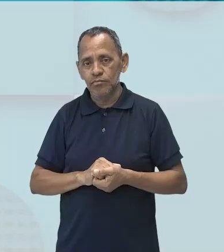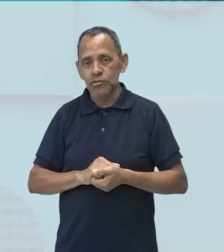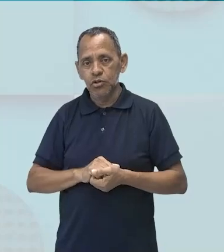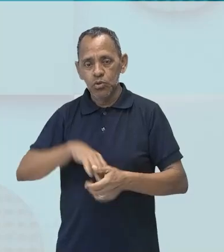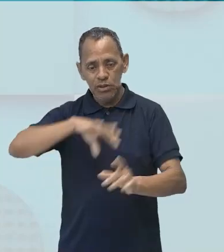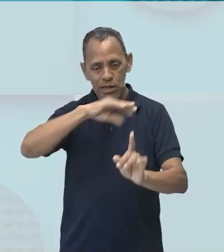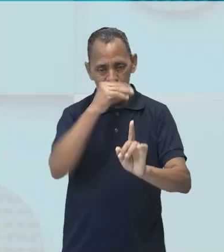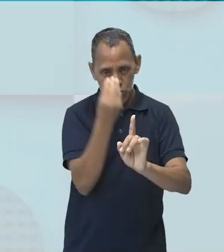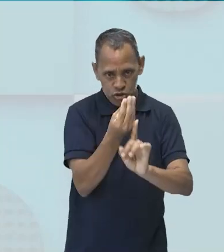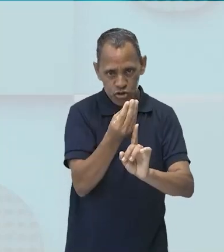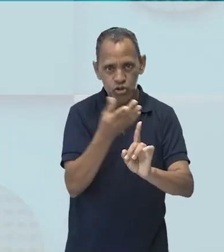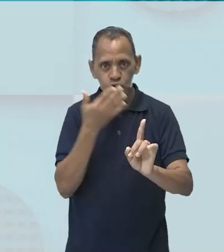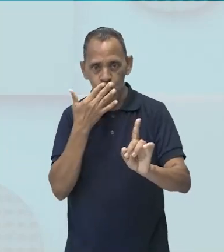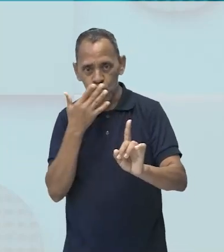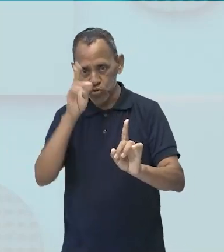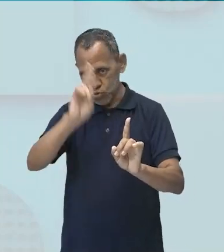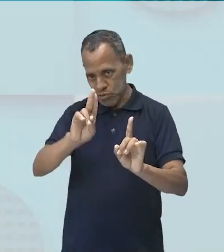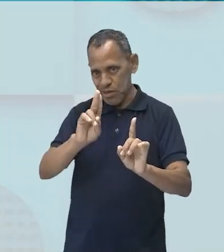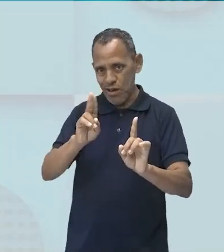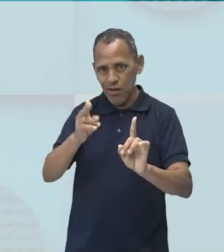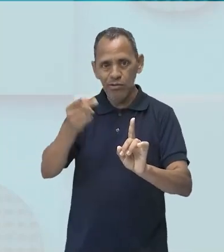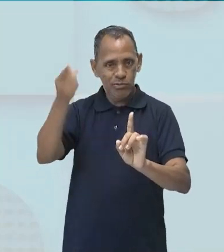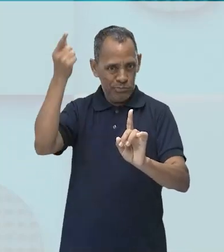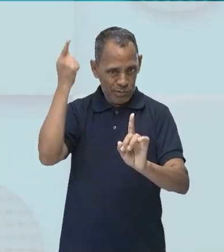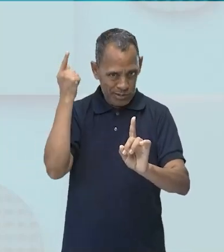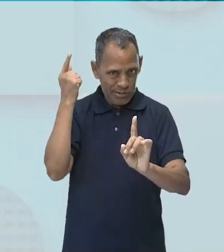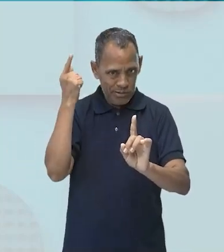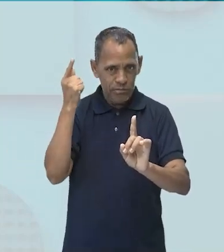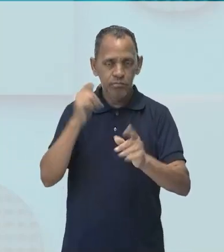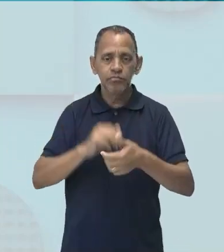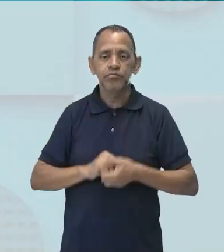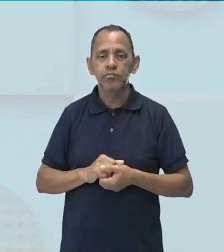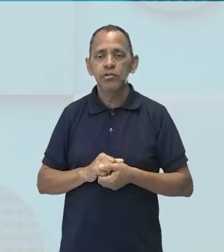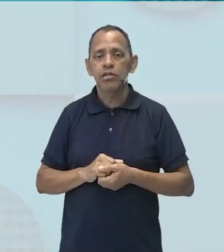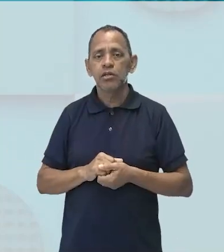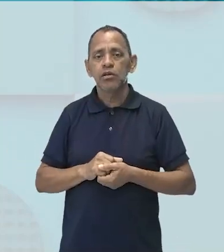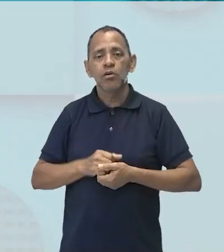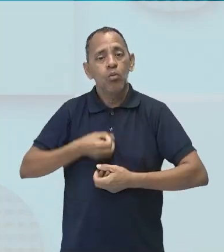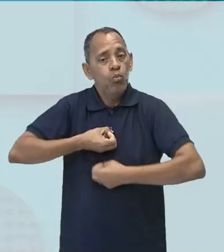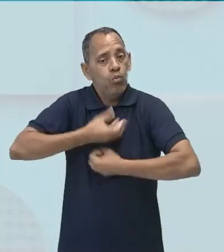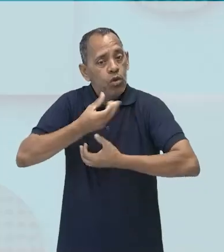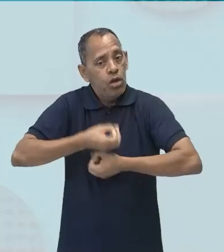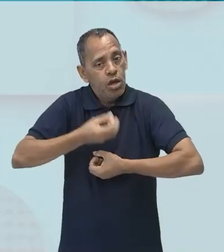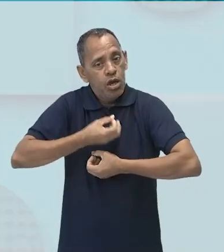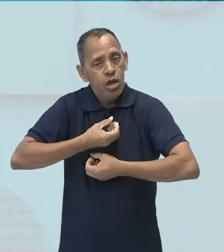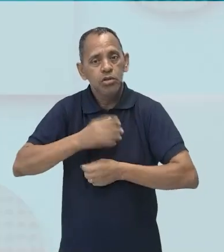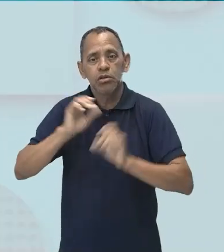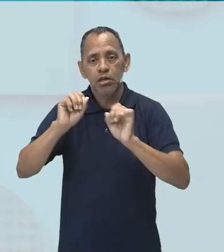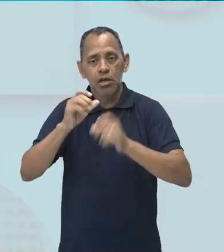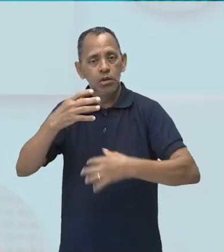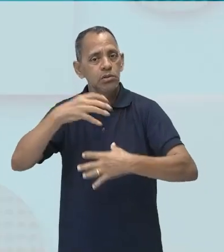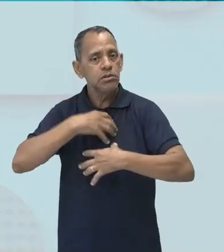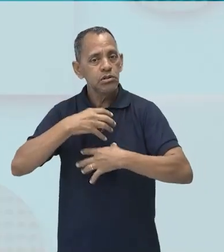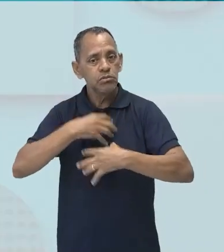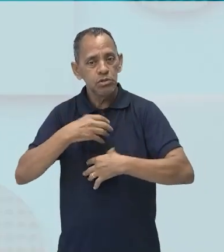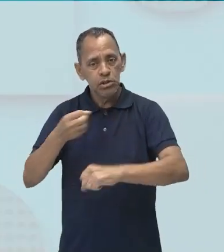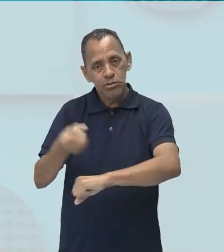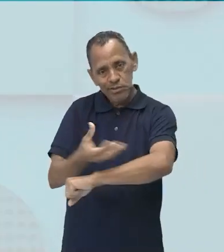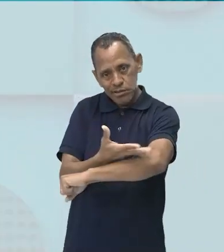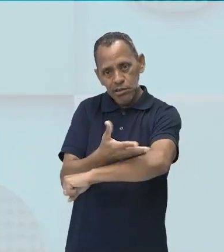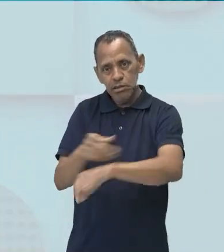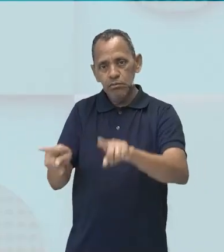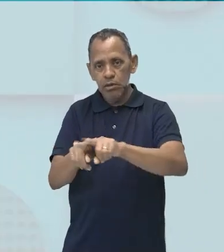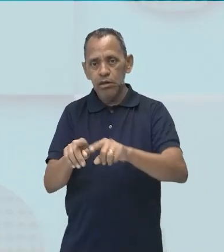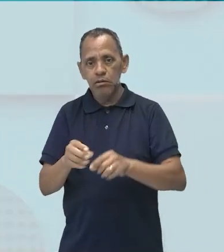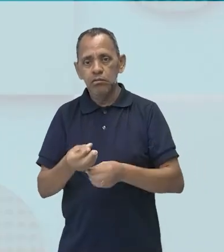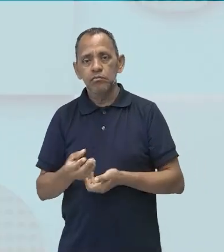artistas utilizavam na arte abstrata, eles expressam também esses sentimentos. Eles vão colocar